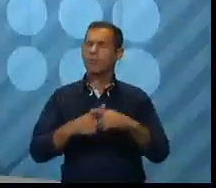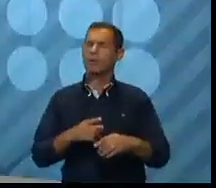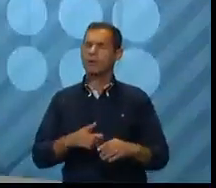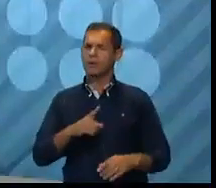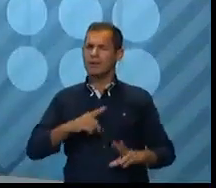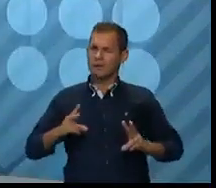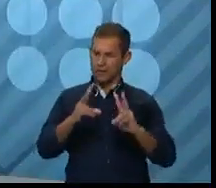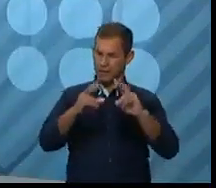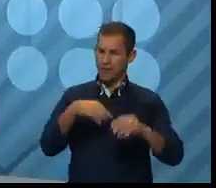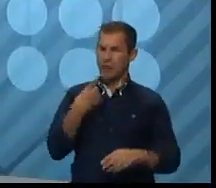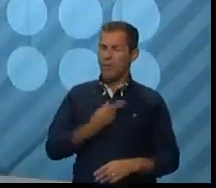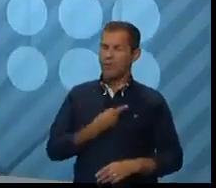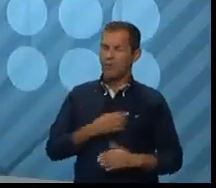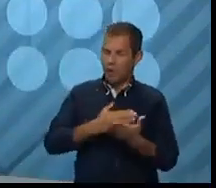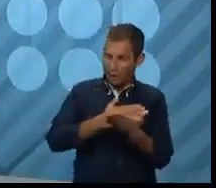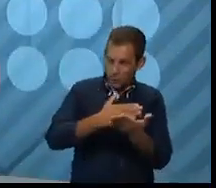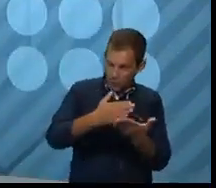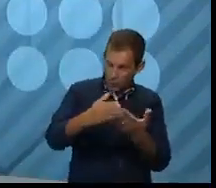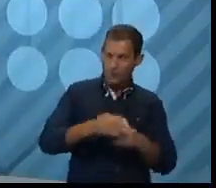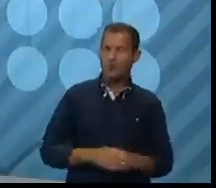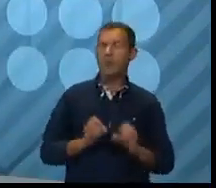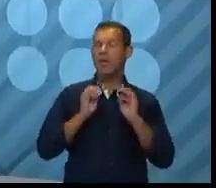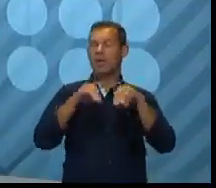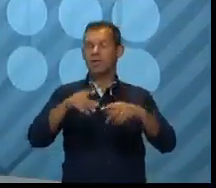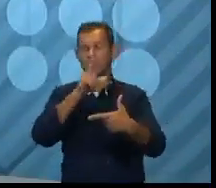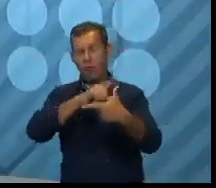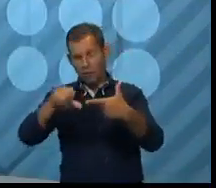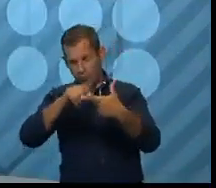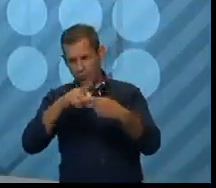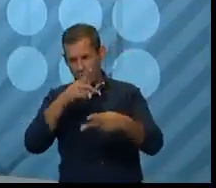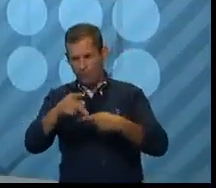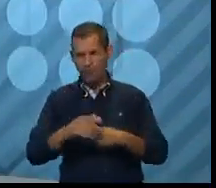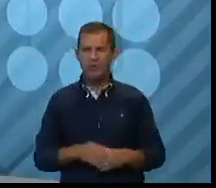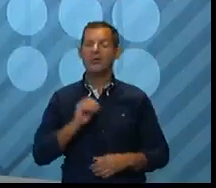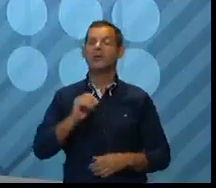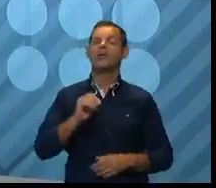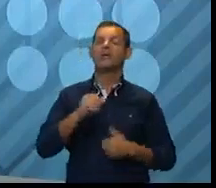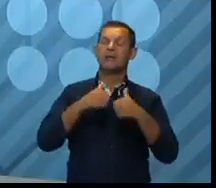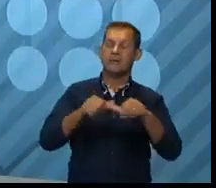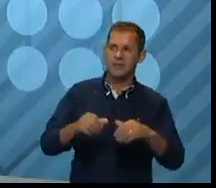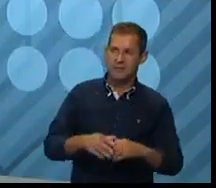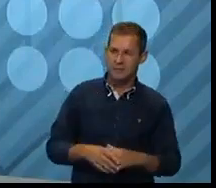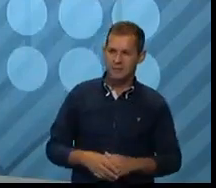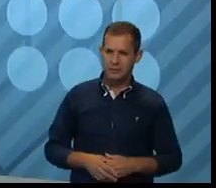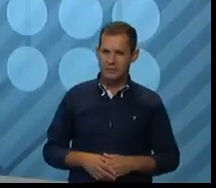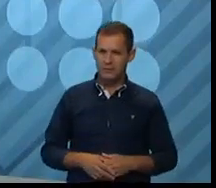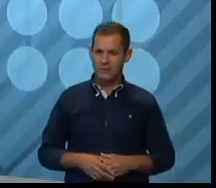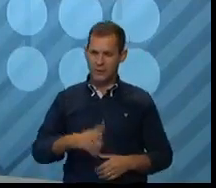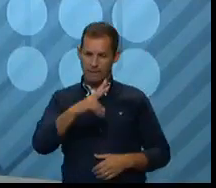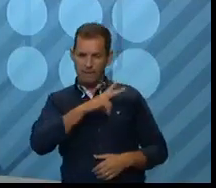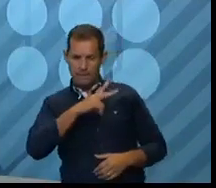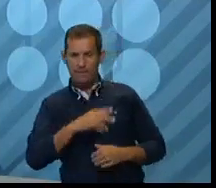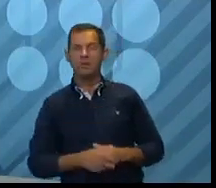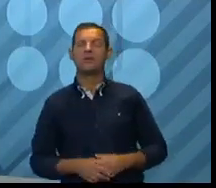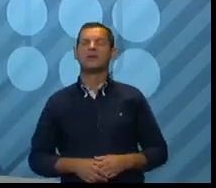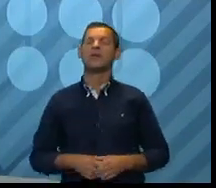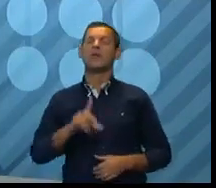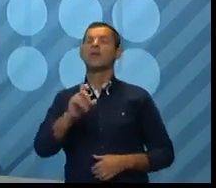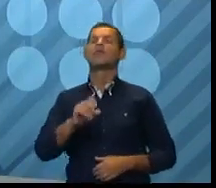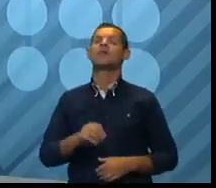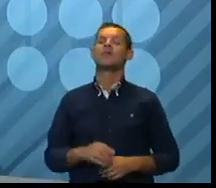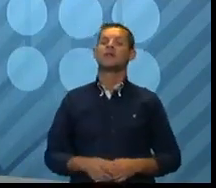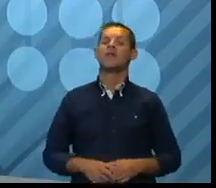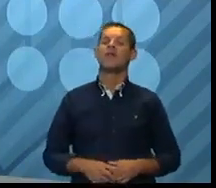me dá um valor para a gente partir. No final do problema, ele falou de acordo com essas particularidades, né? Ou seja,